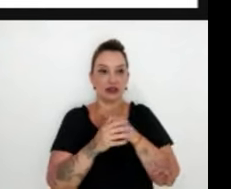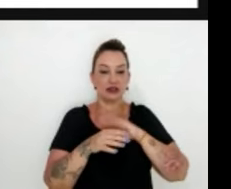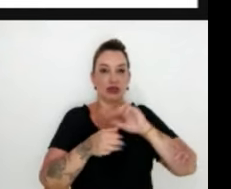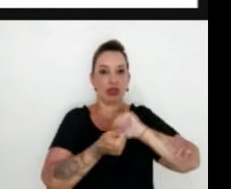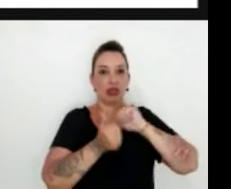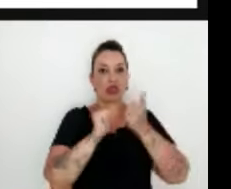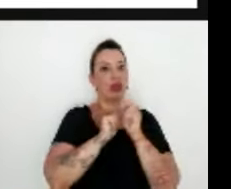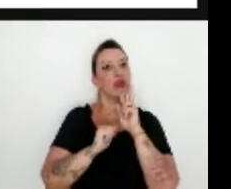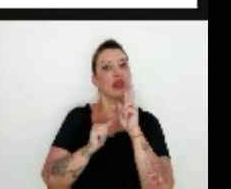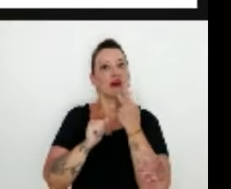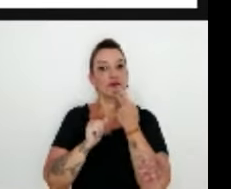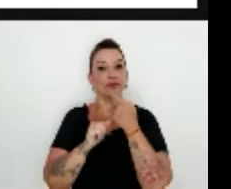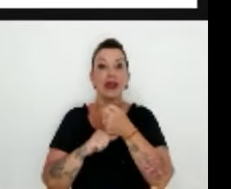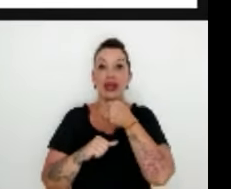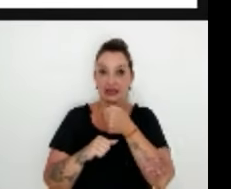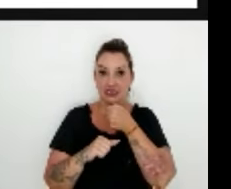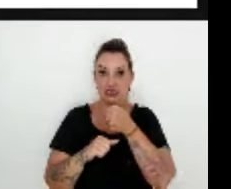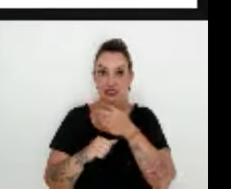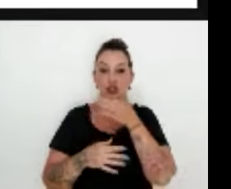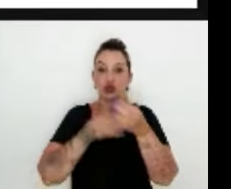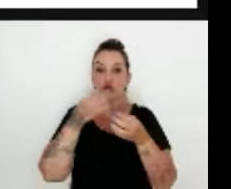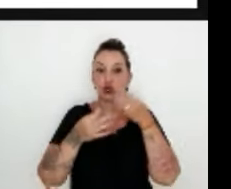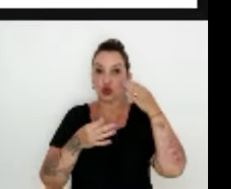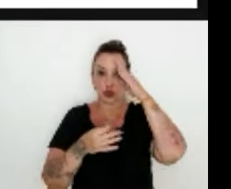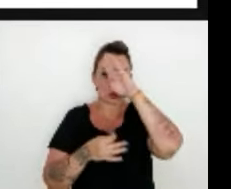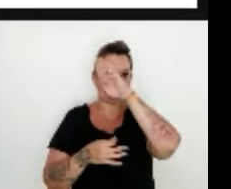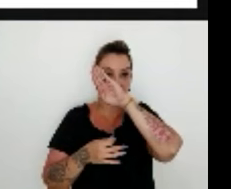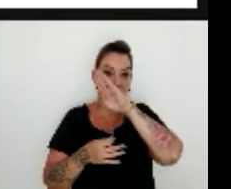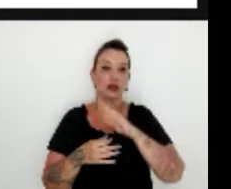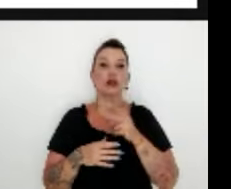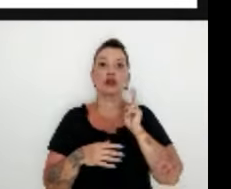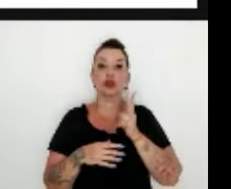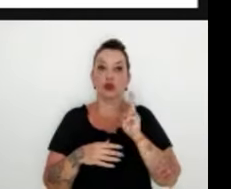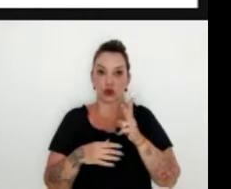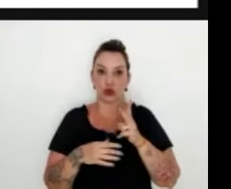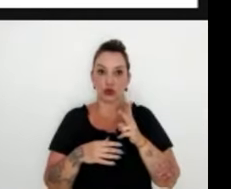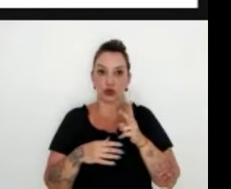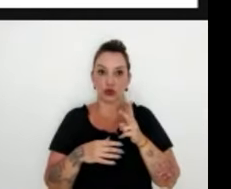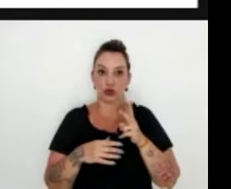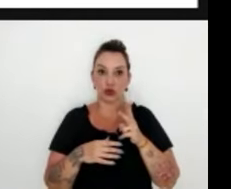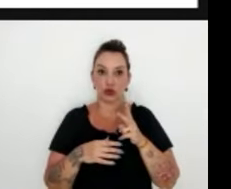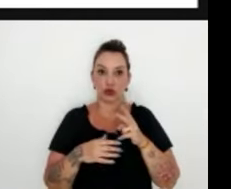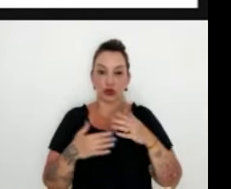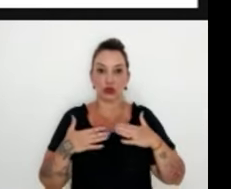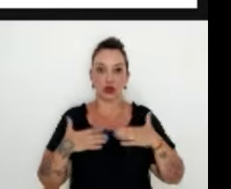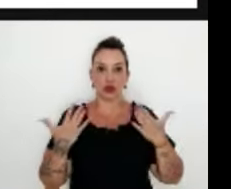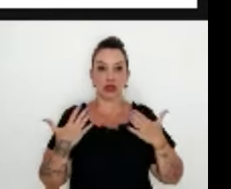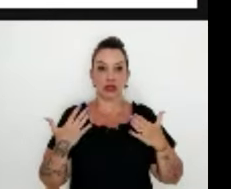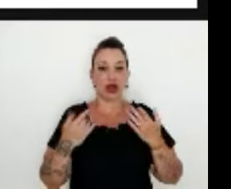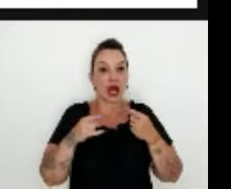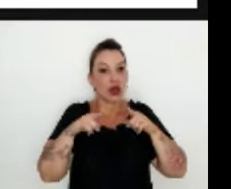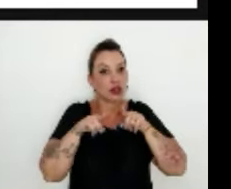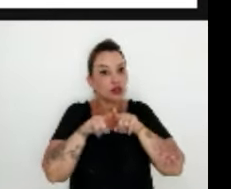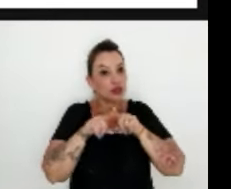Na entrevista, ela sugeriu que Bolsonaro mantém a população assustada ao associar a defesa